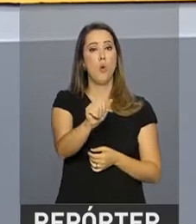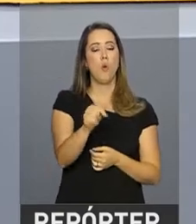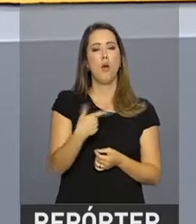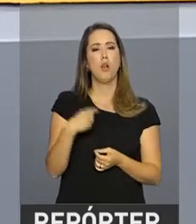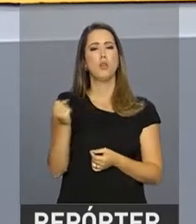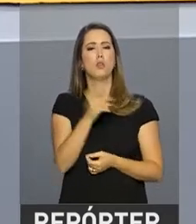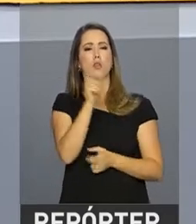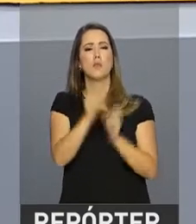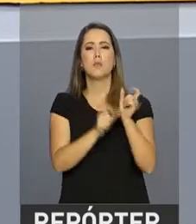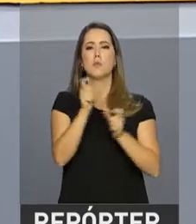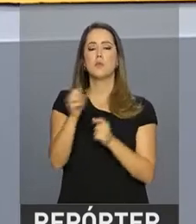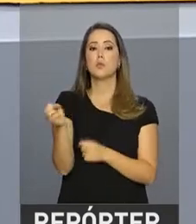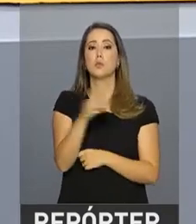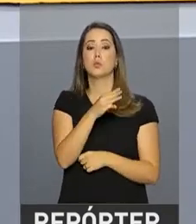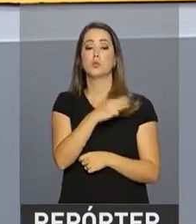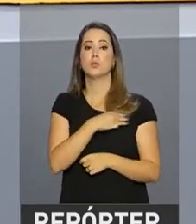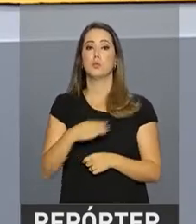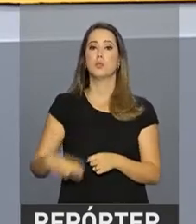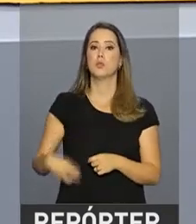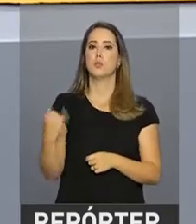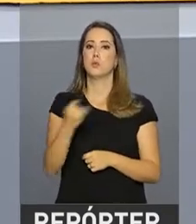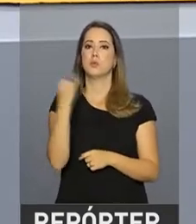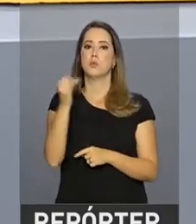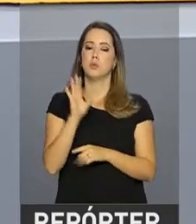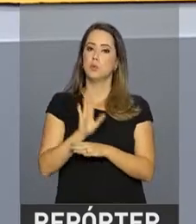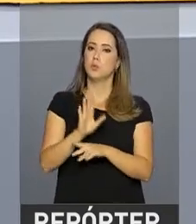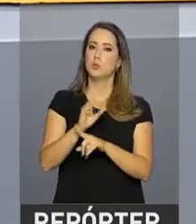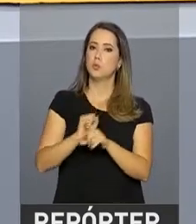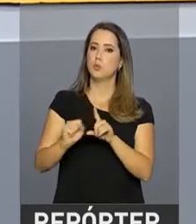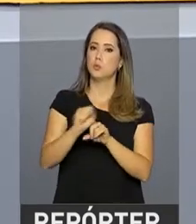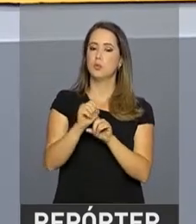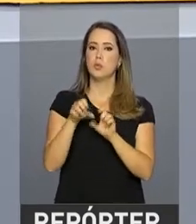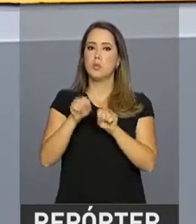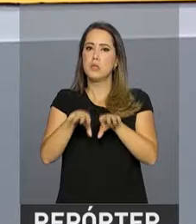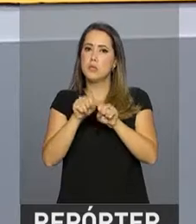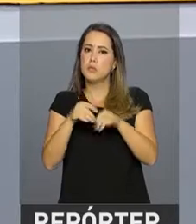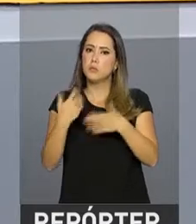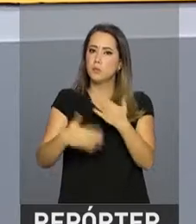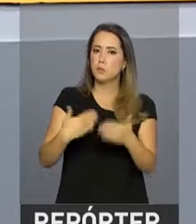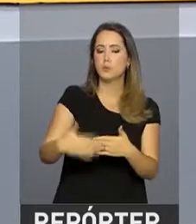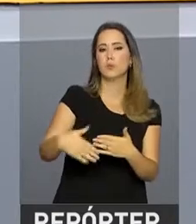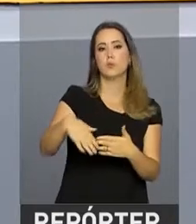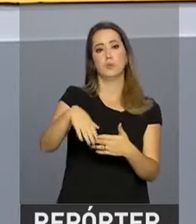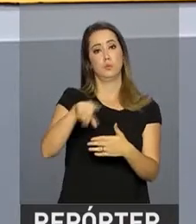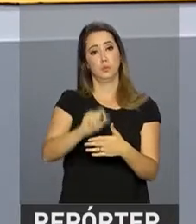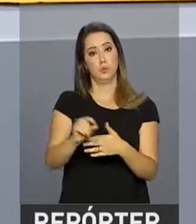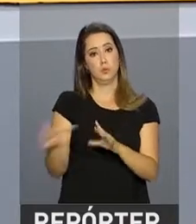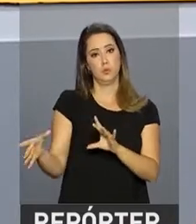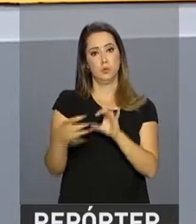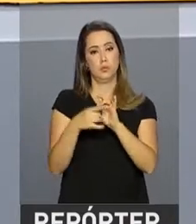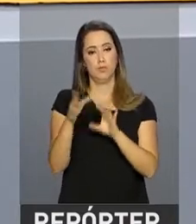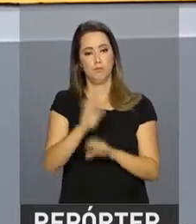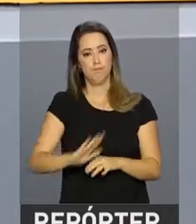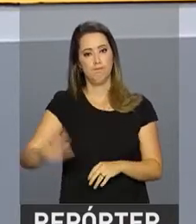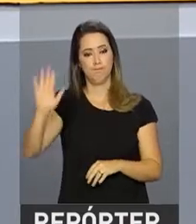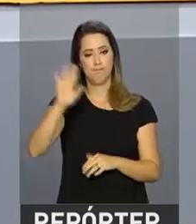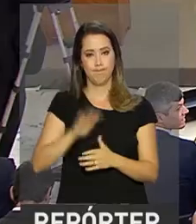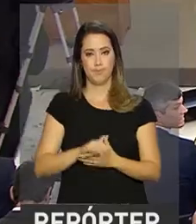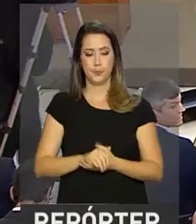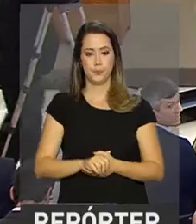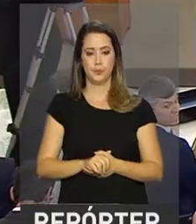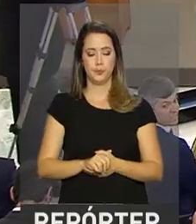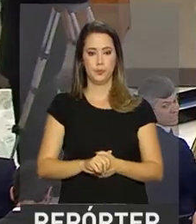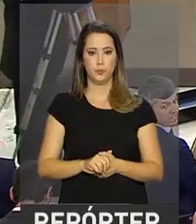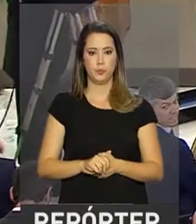de ministérios importantes para a área social como educação desenvolvimento social e integração nacional